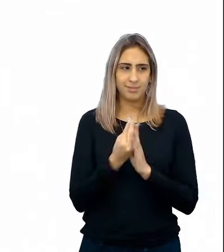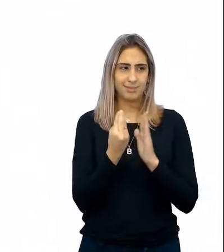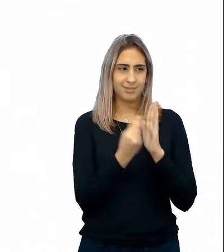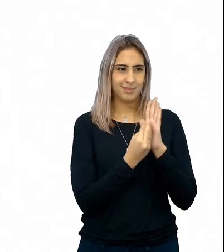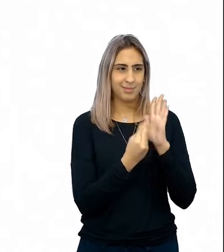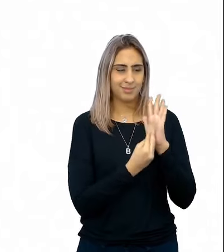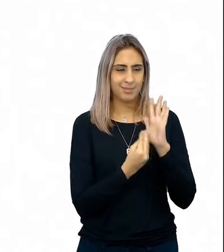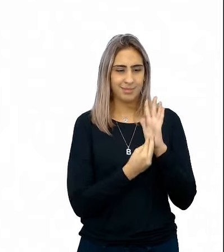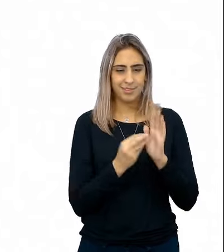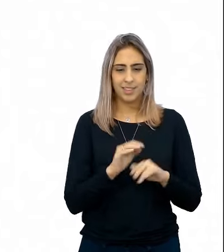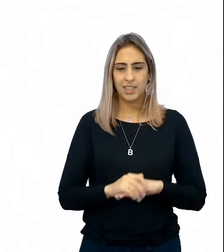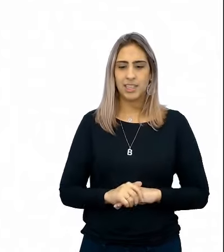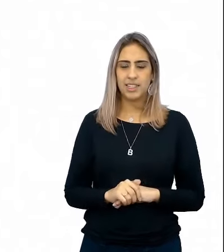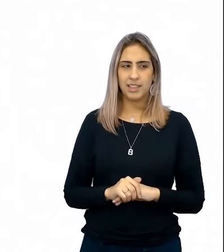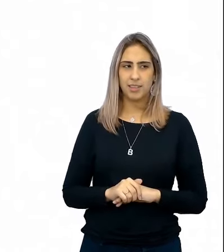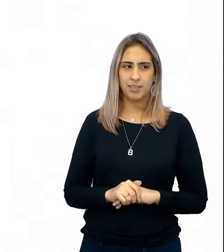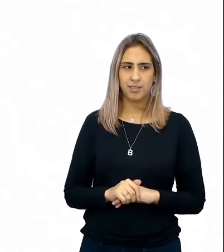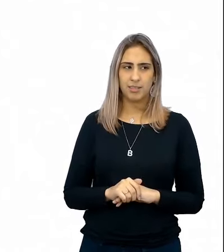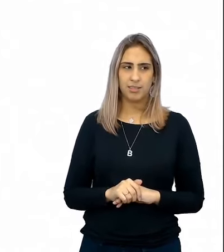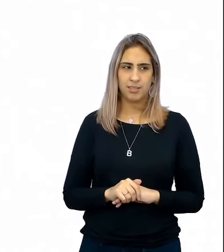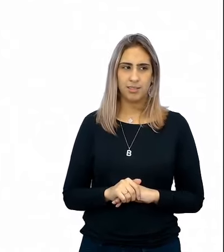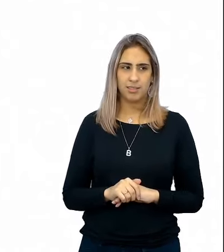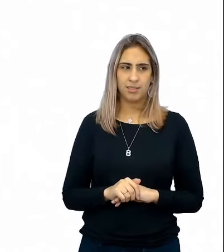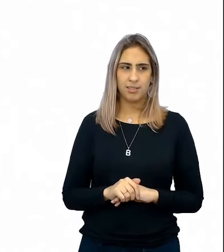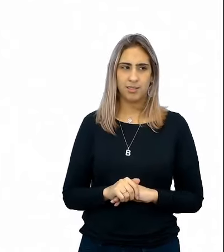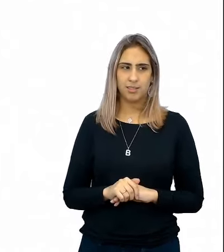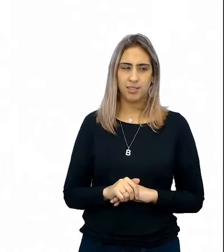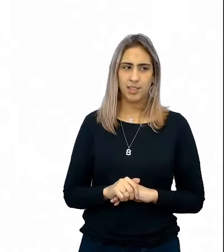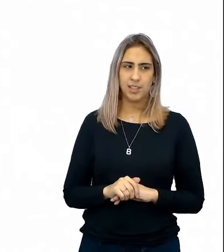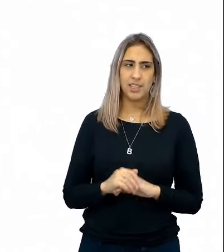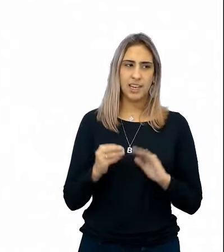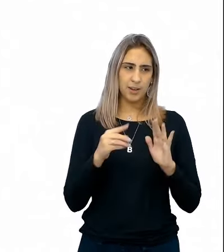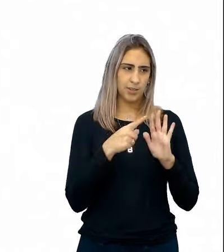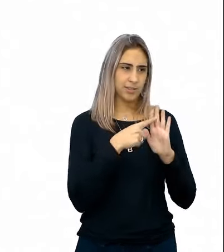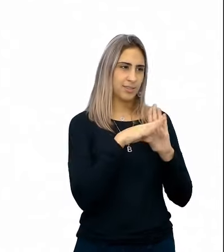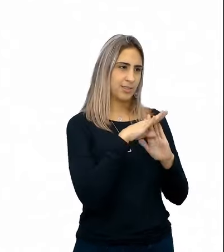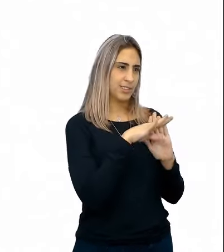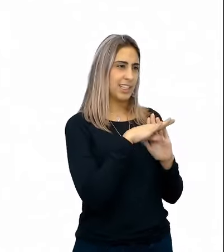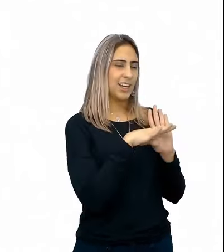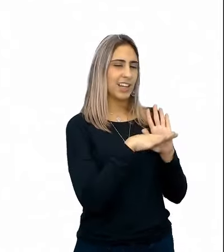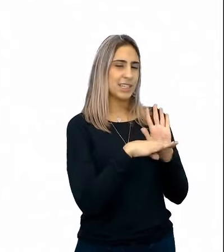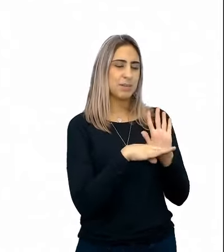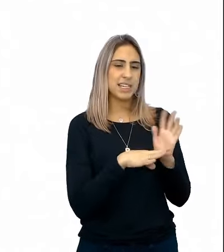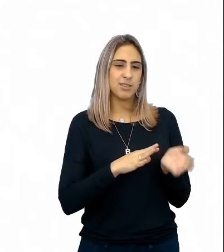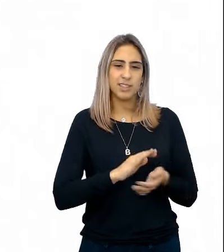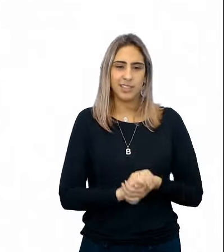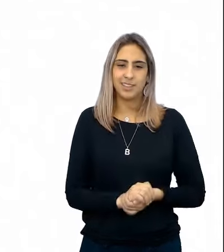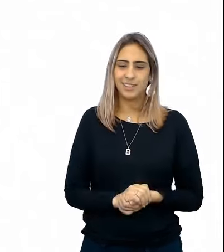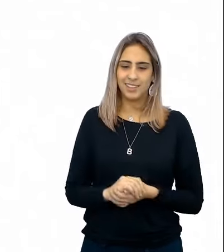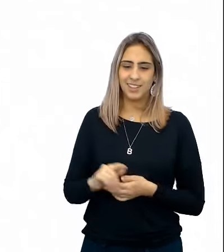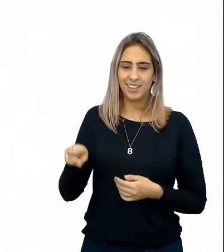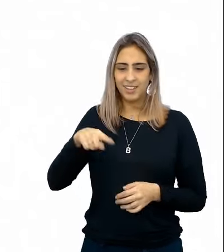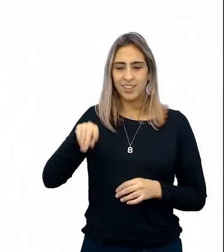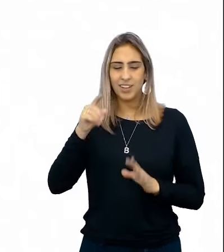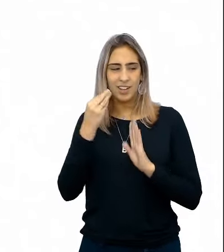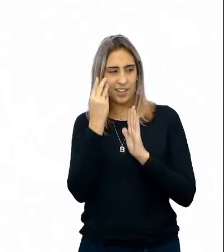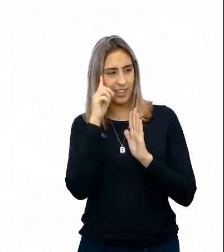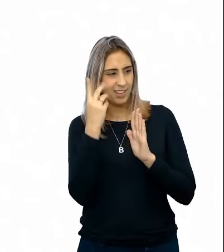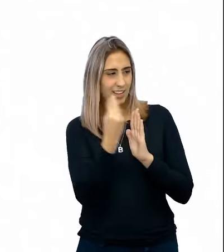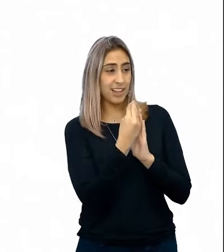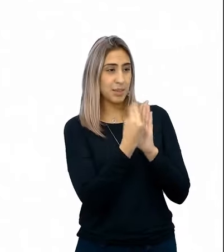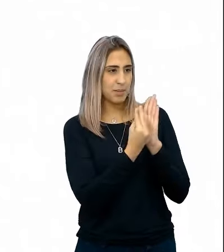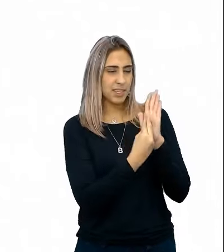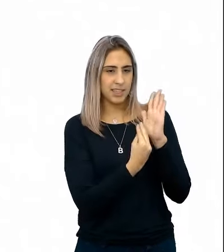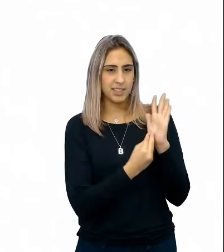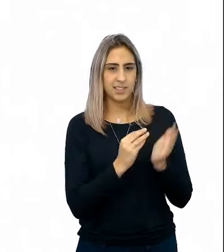Mas a atividade também chama a atenção para que as crianças identifiquem que o calendário é do mês